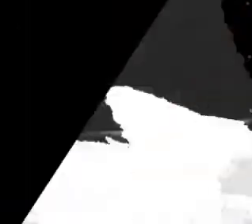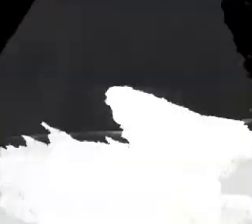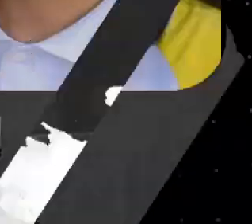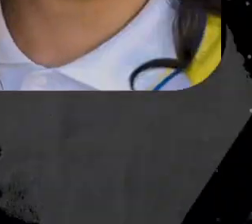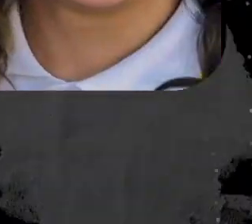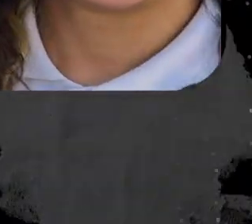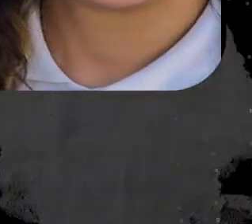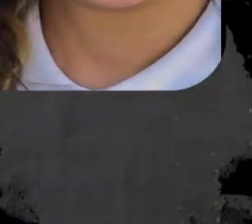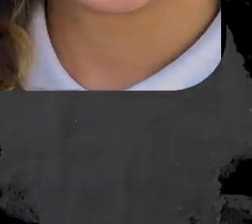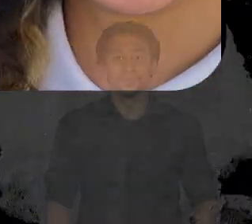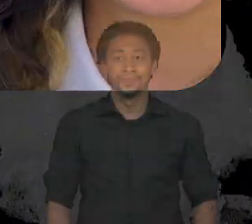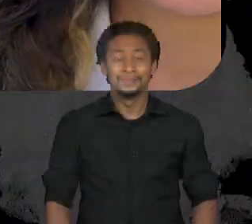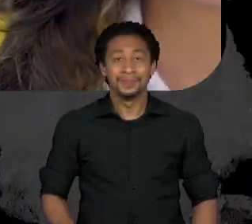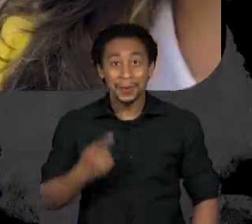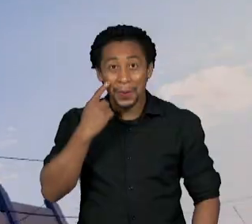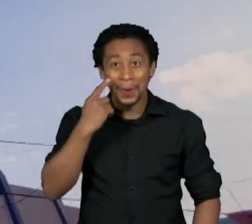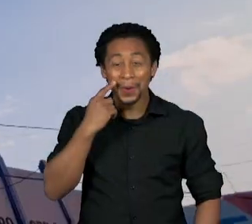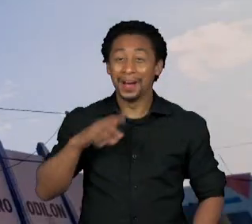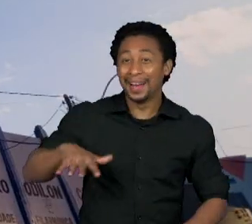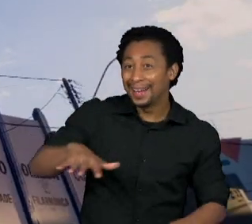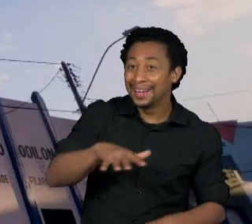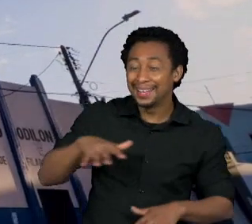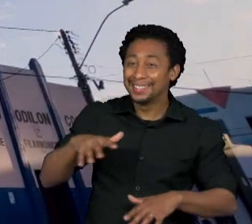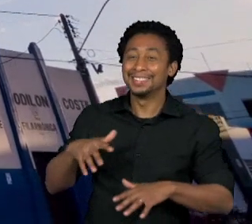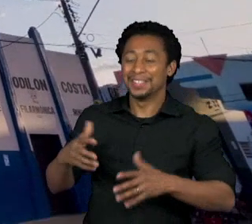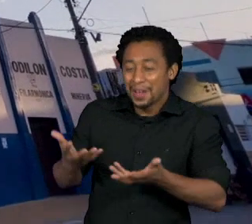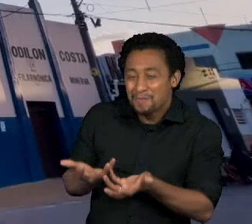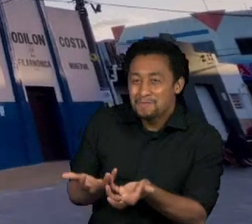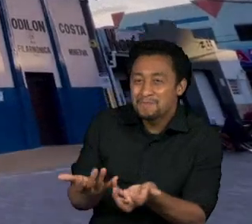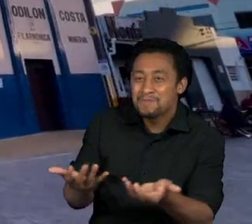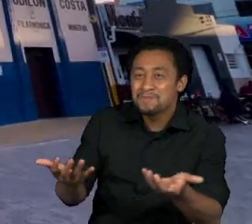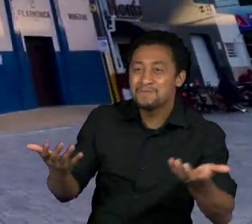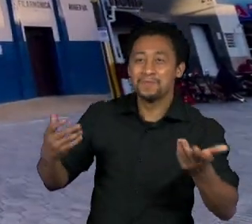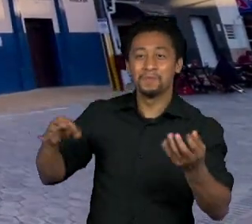Isso aqui é uma filarmônica do sertão.